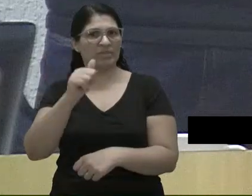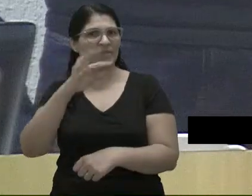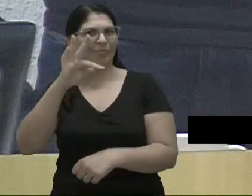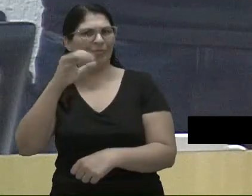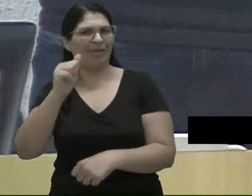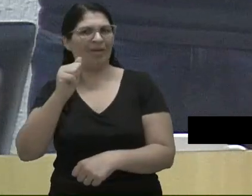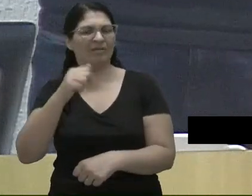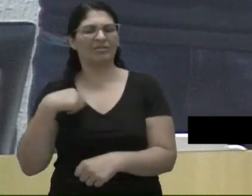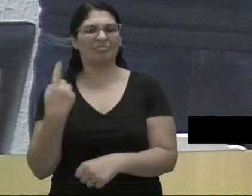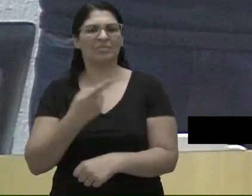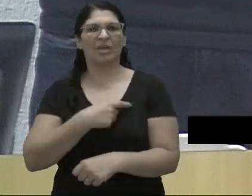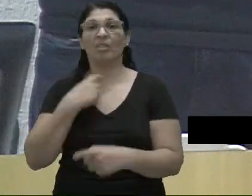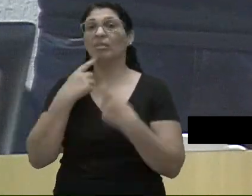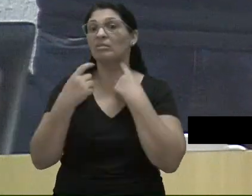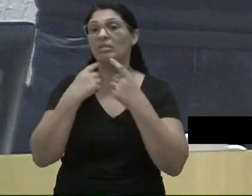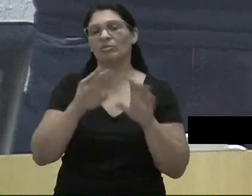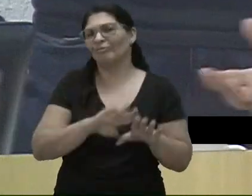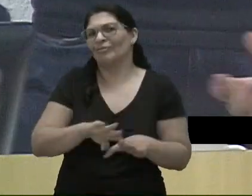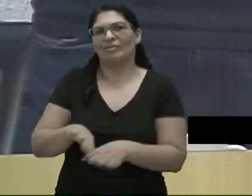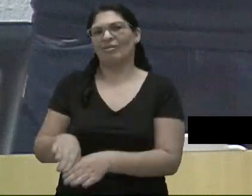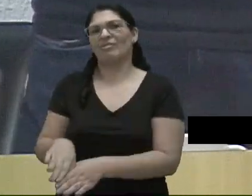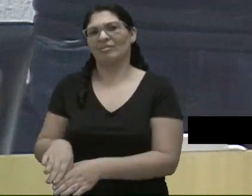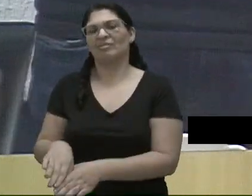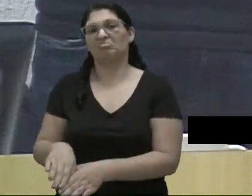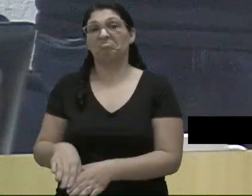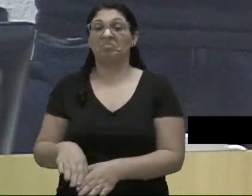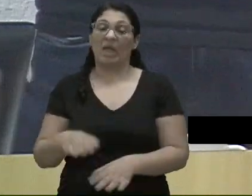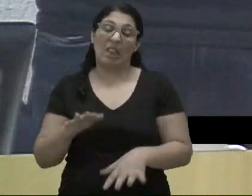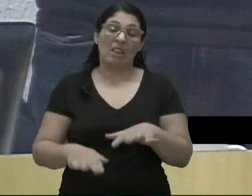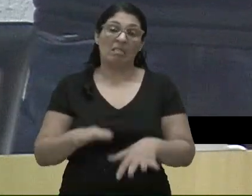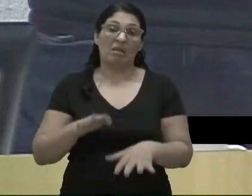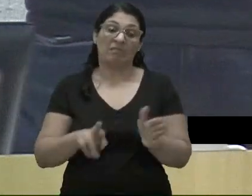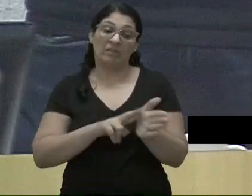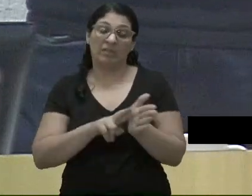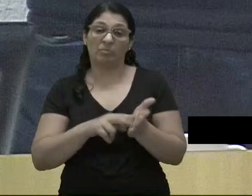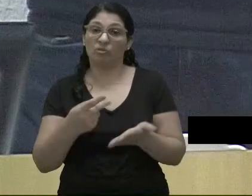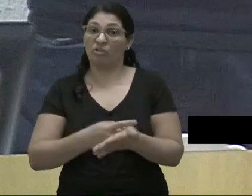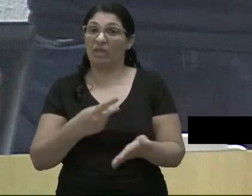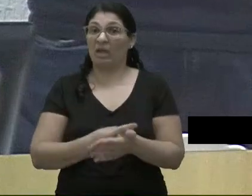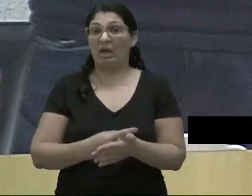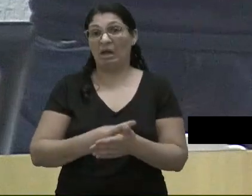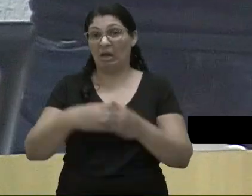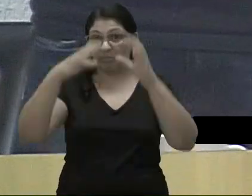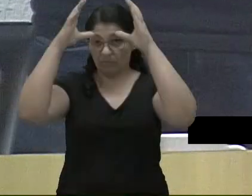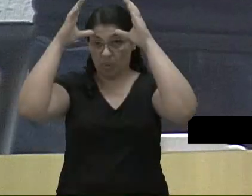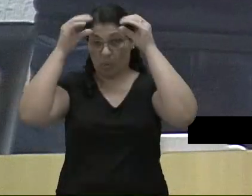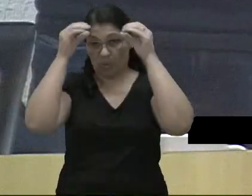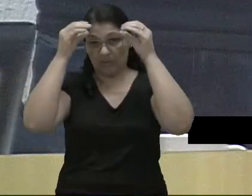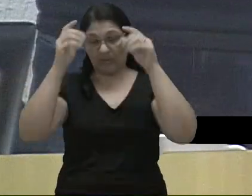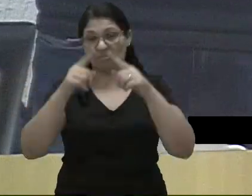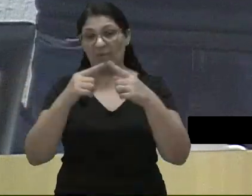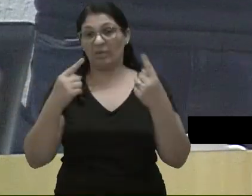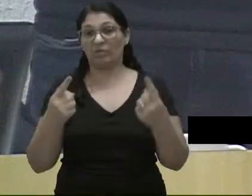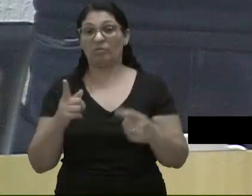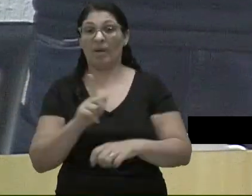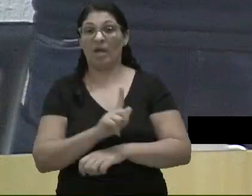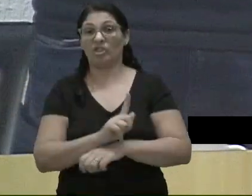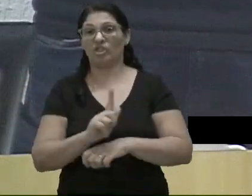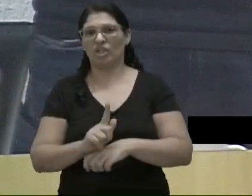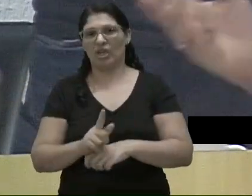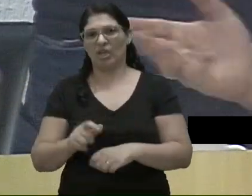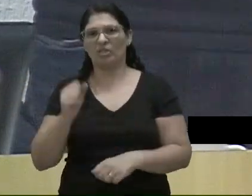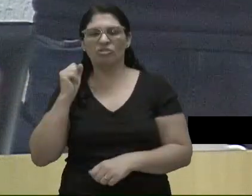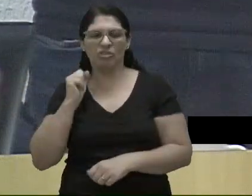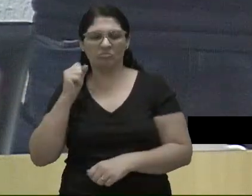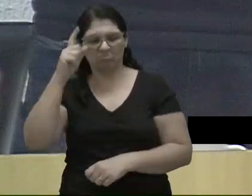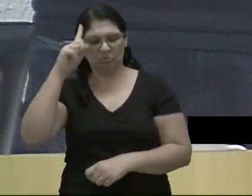É, às vezes o Anísio deve ter respondido, de repente, por falta de conhecimento, mas a gente vai ter daqui a pouco aqui a gerente também, que vai ser interrogada.